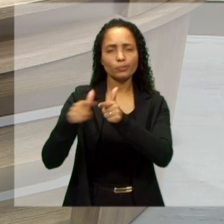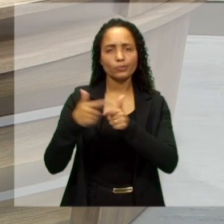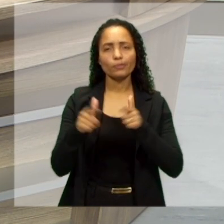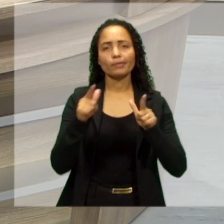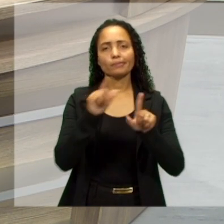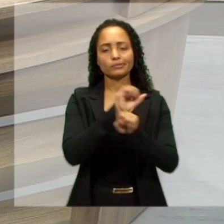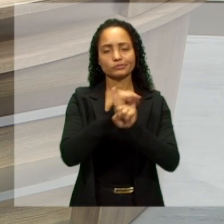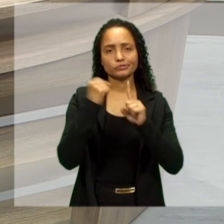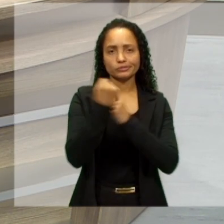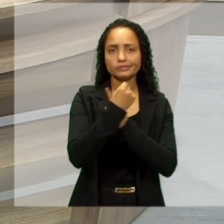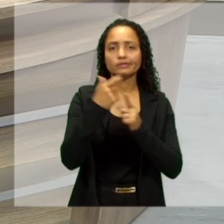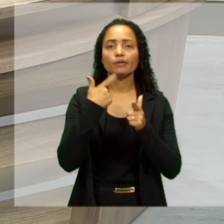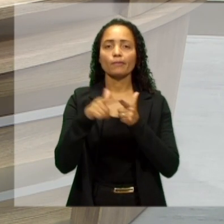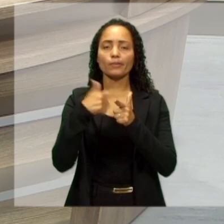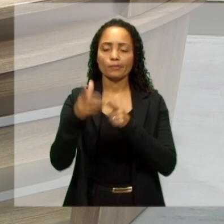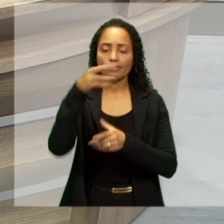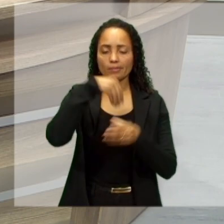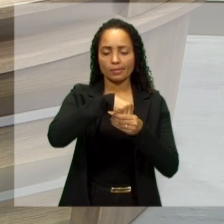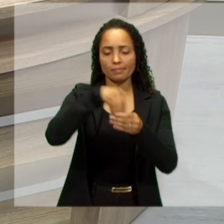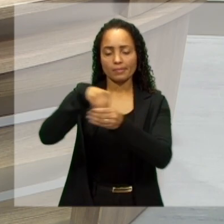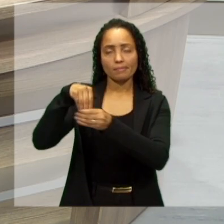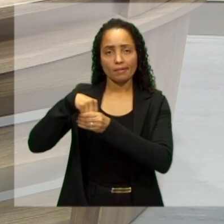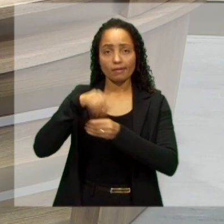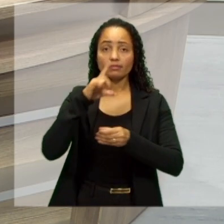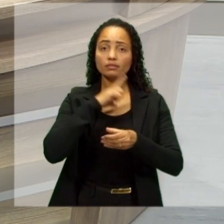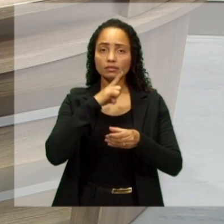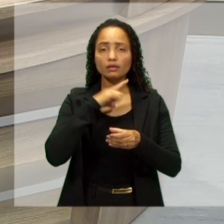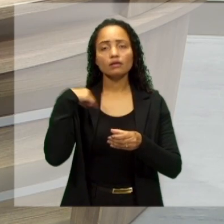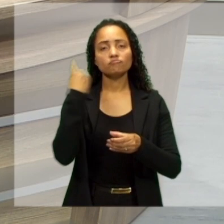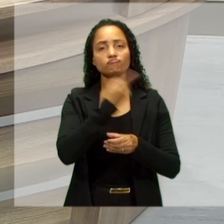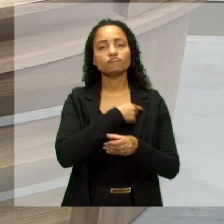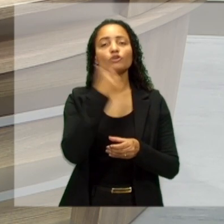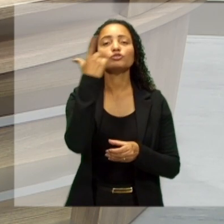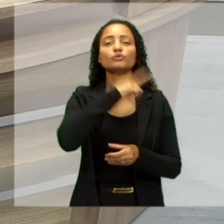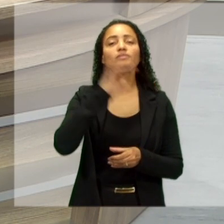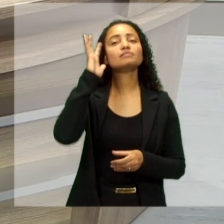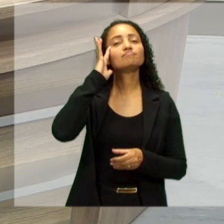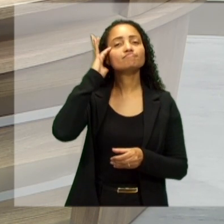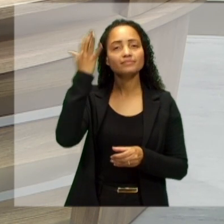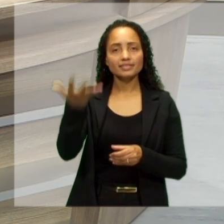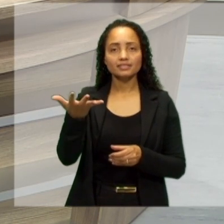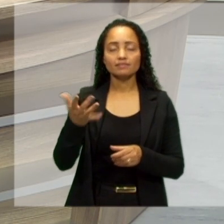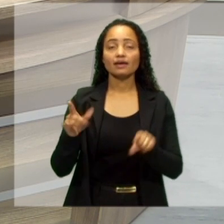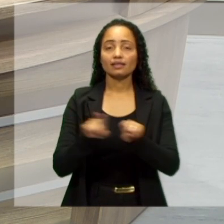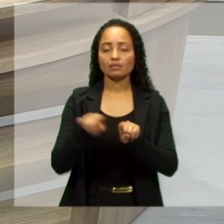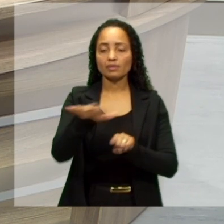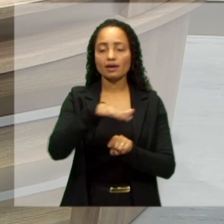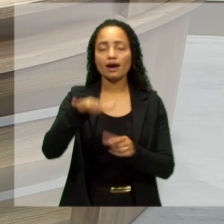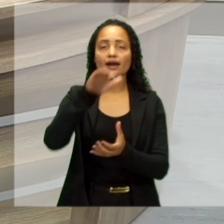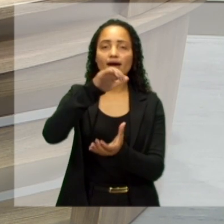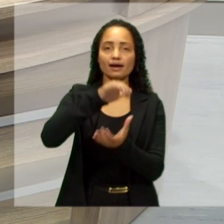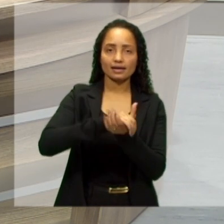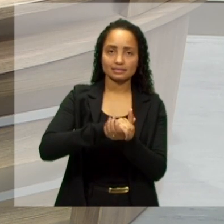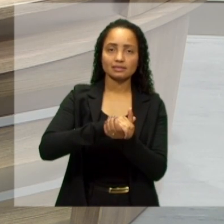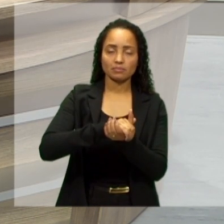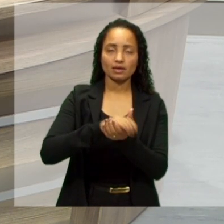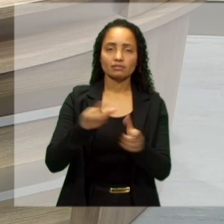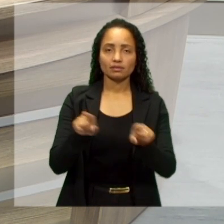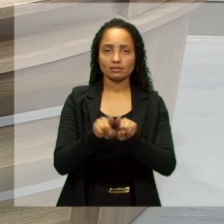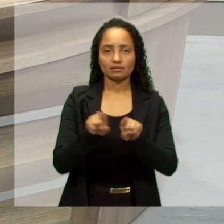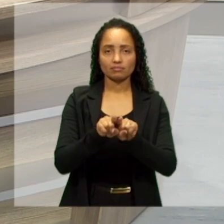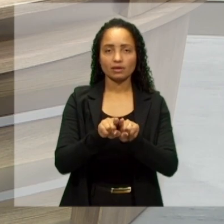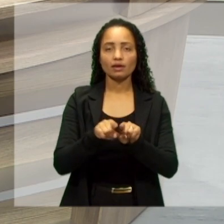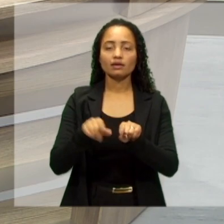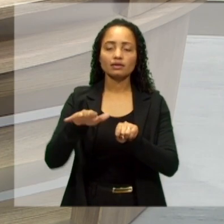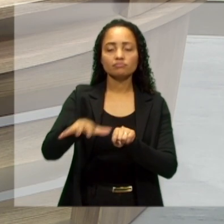e internos são contidos e resolvidos. A atuação na área civil, hoje estamos atendendo, e nas